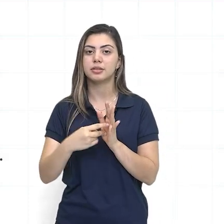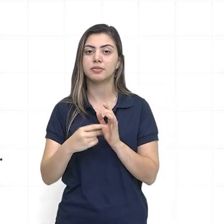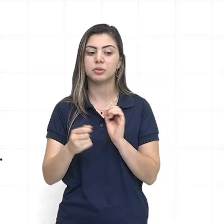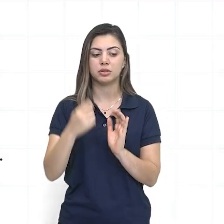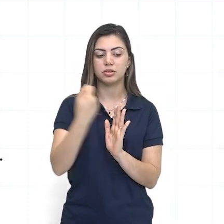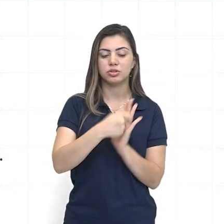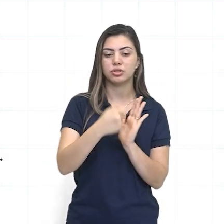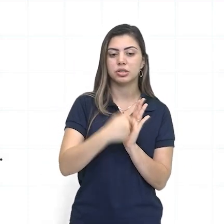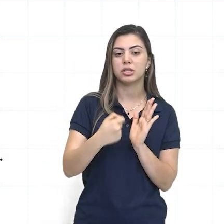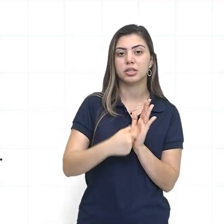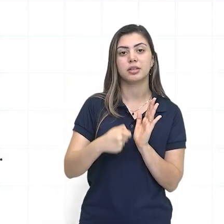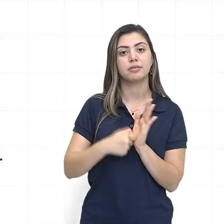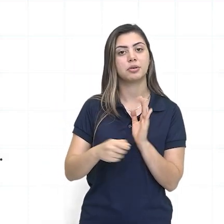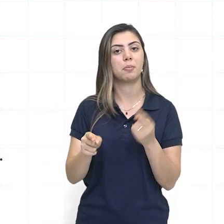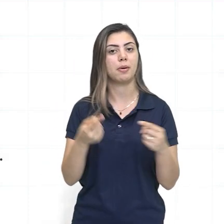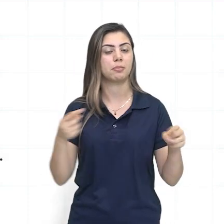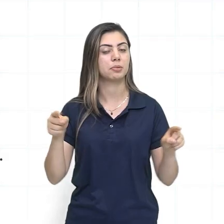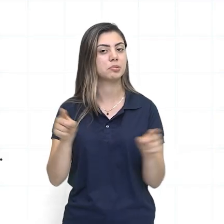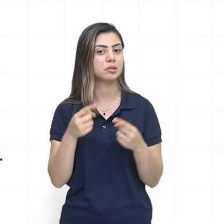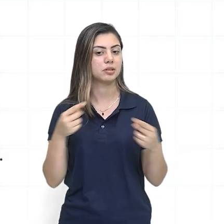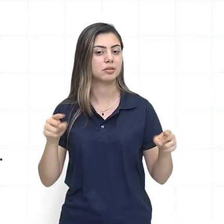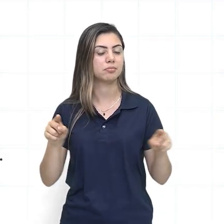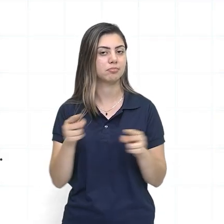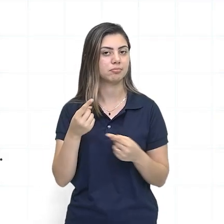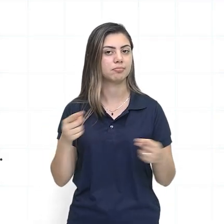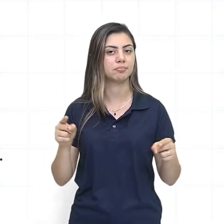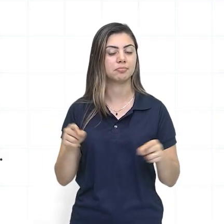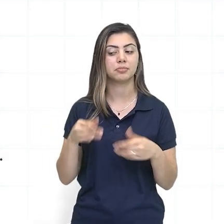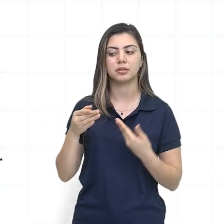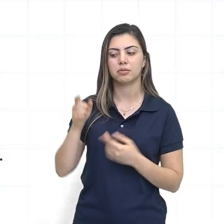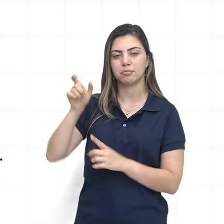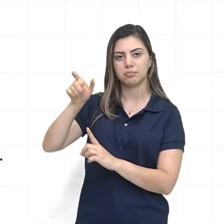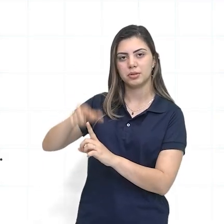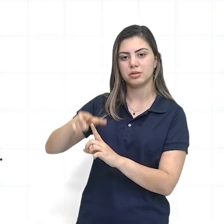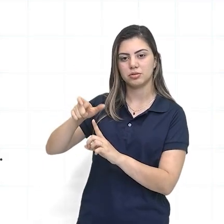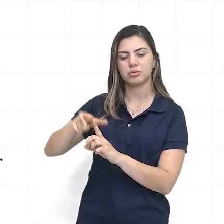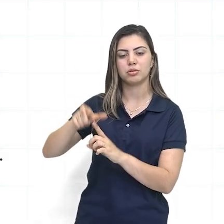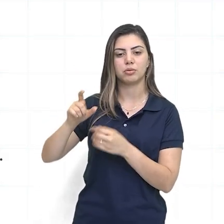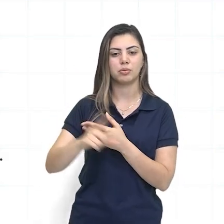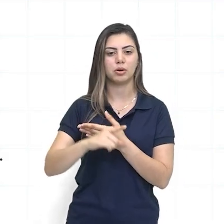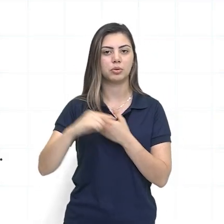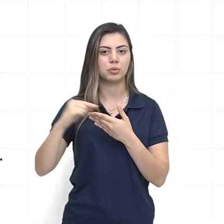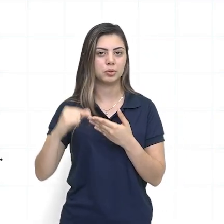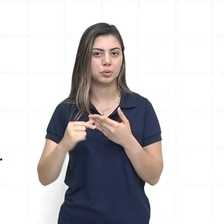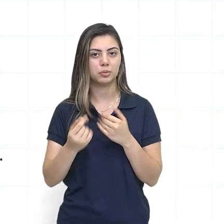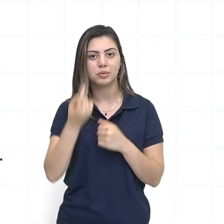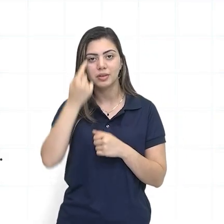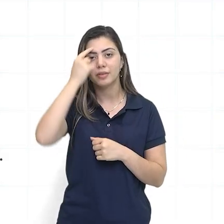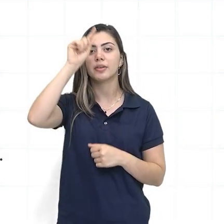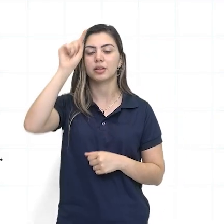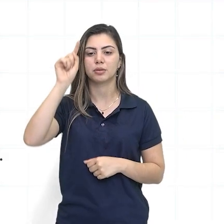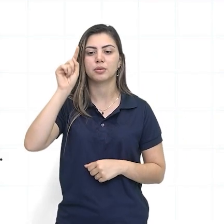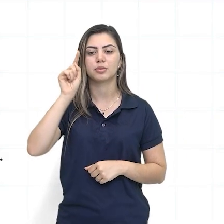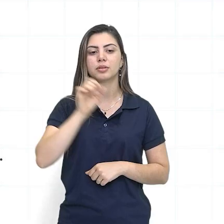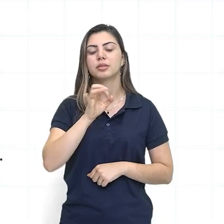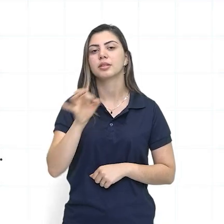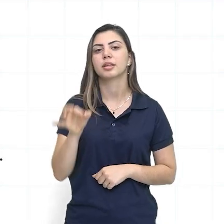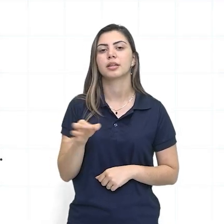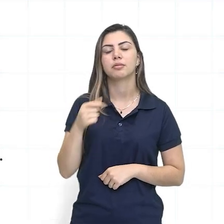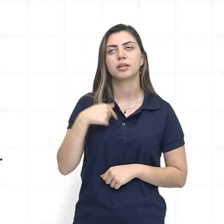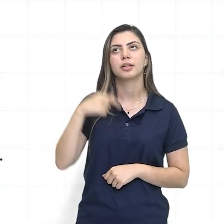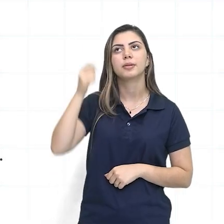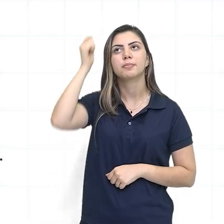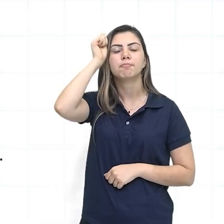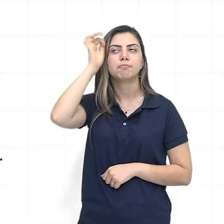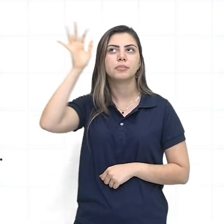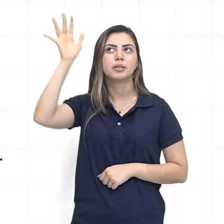musical, né? Em que essa pessoa, o Chico Buarque, compôs, ou seja, ele